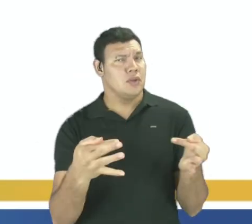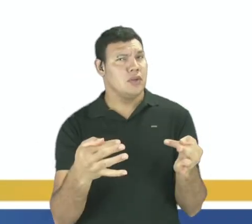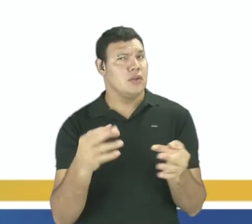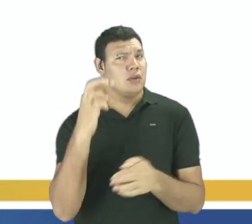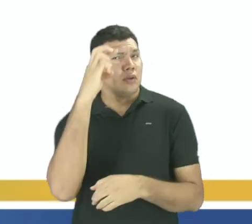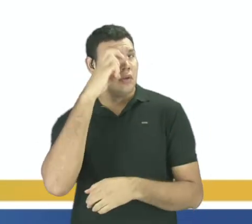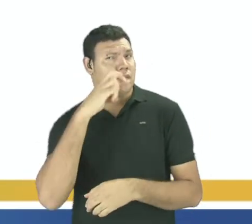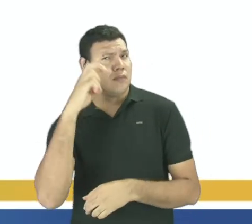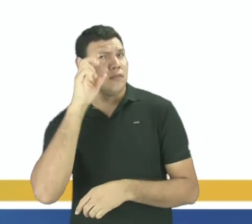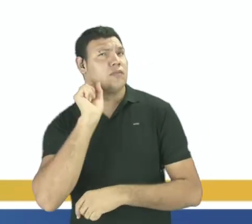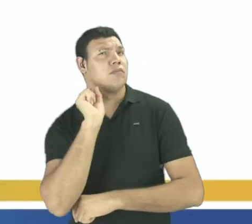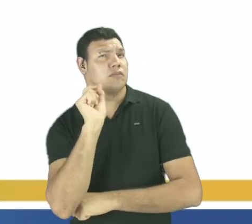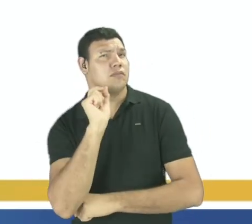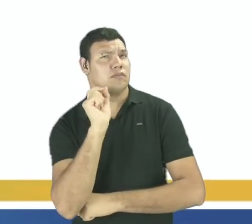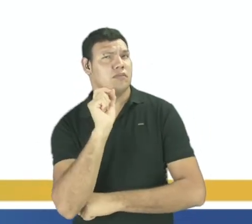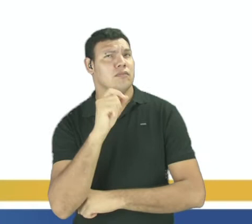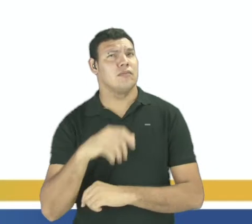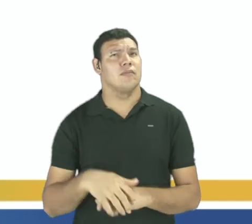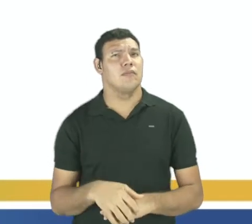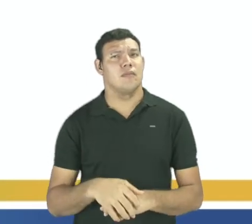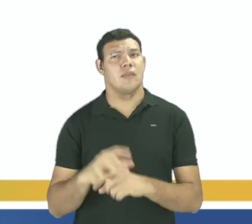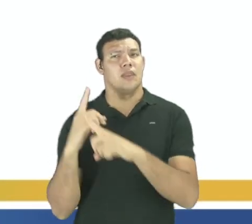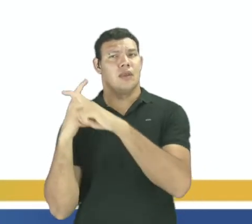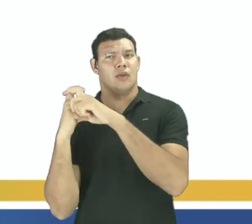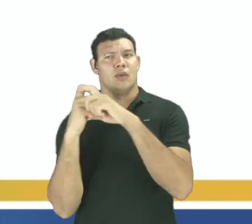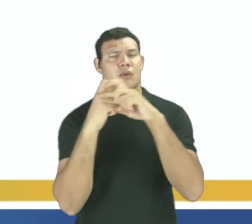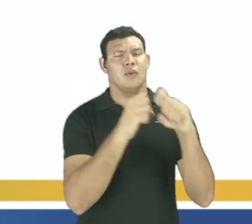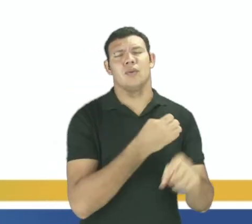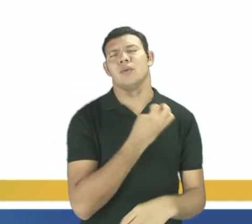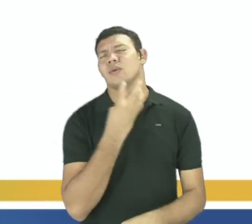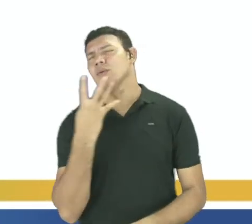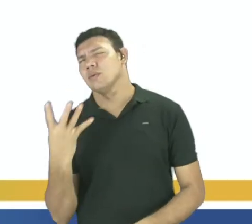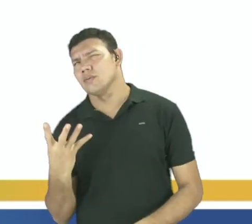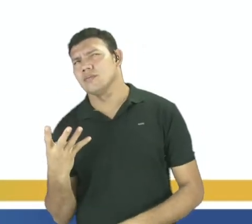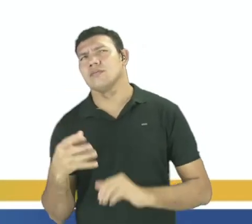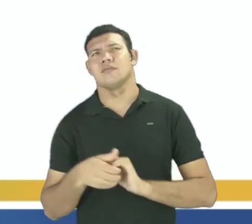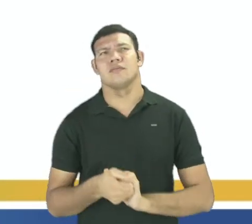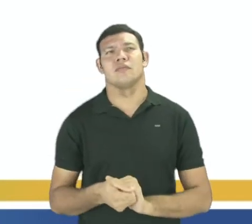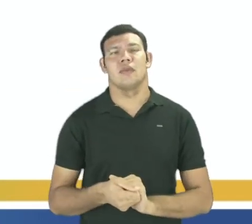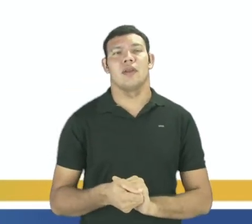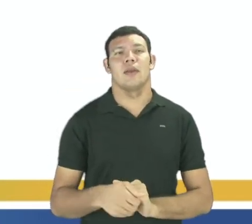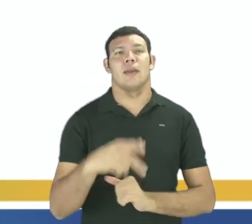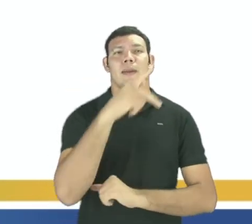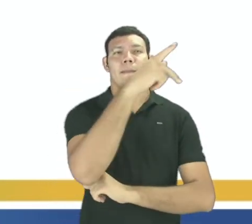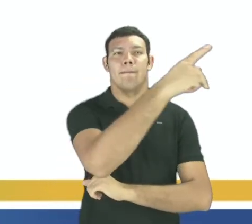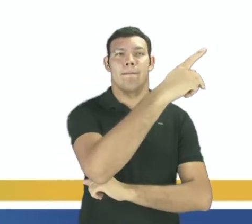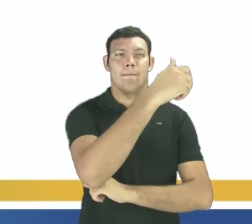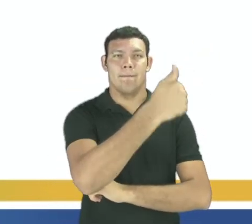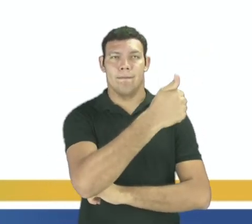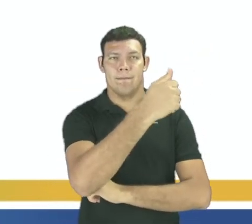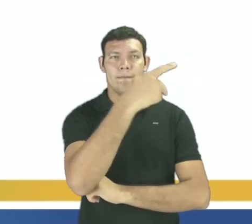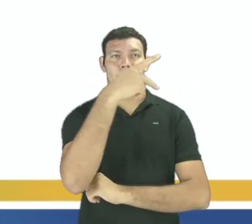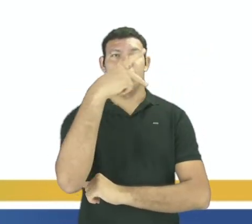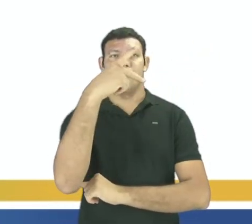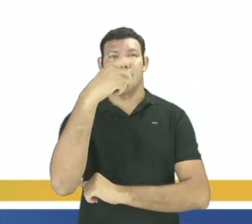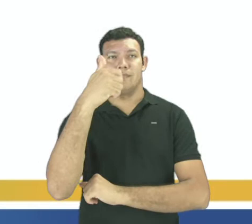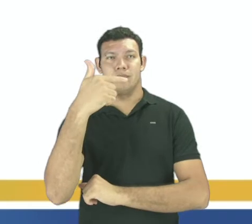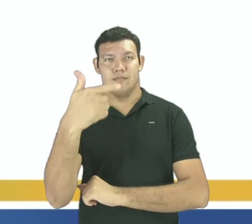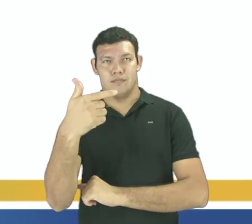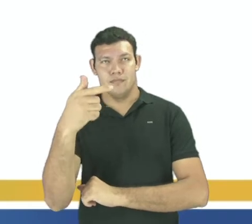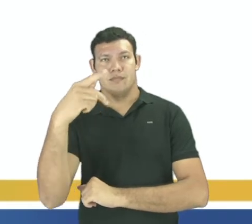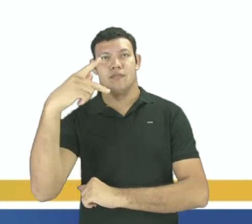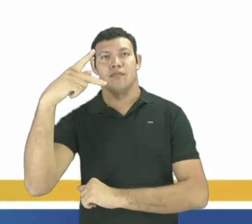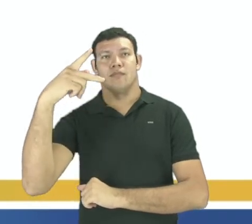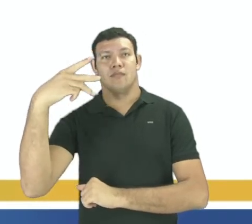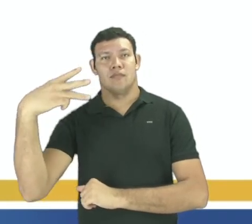observar quantos polinômios nós temos aí, né? Nós temos a P1, P2 e a P3. E vejam